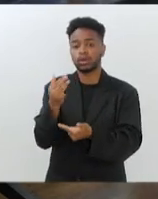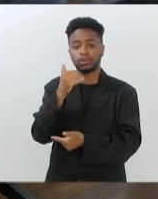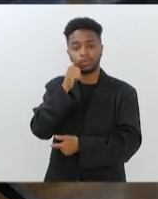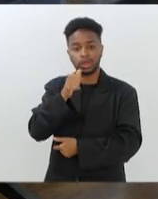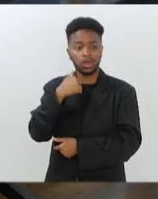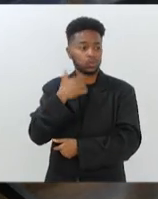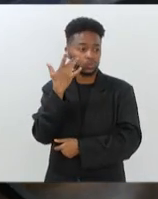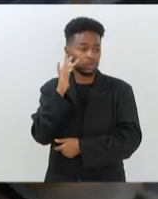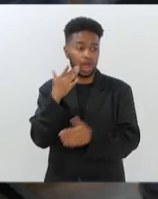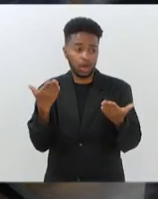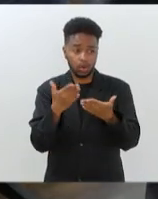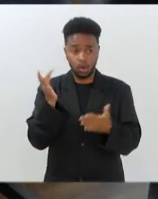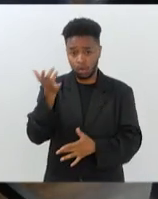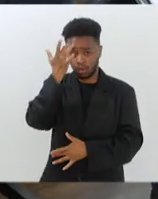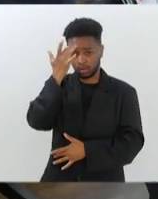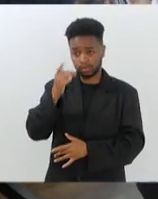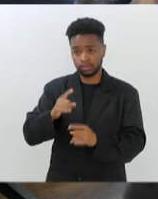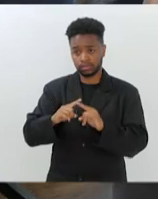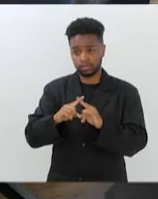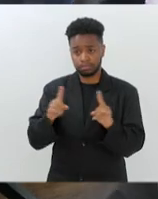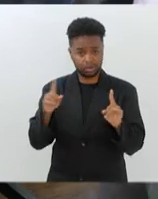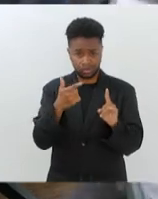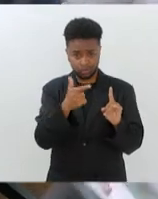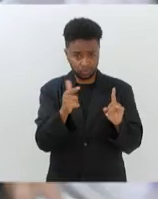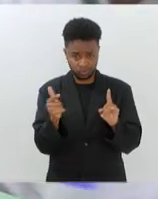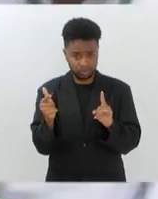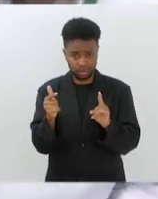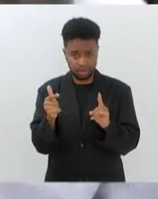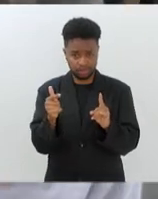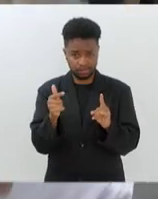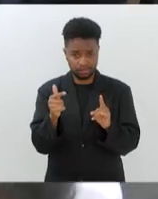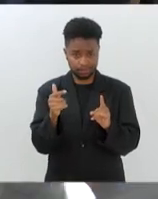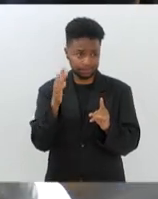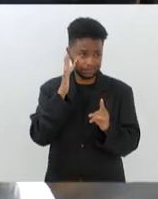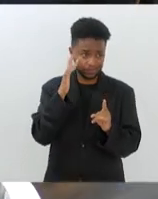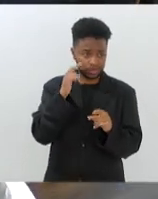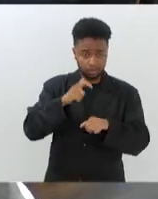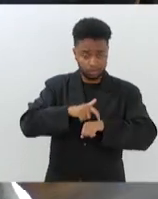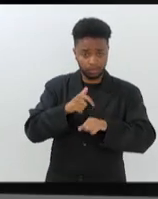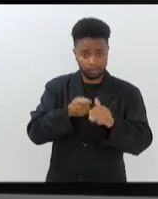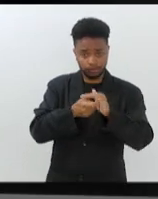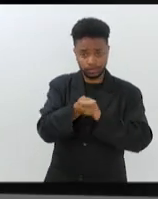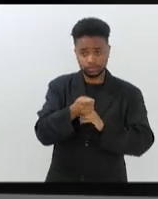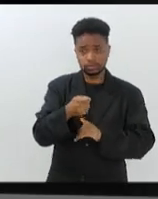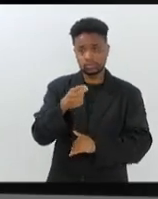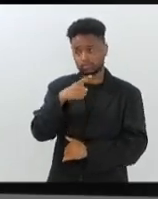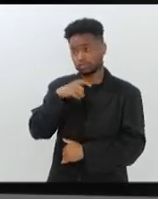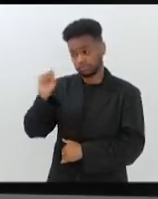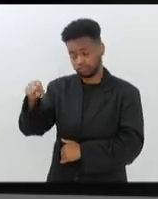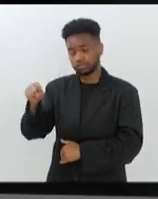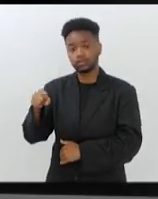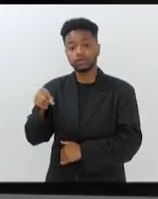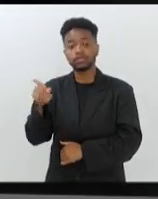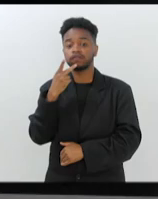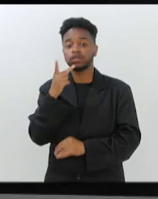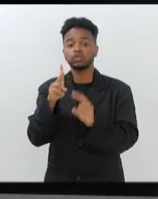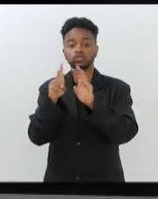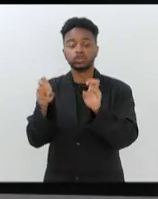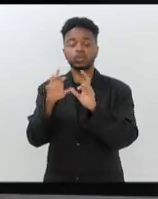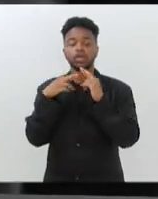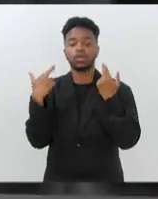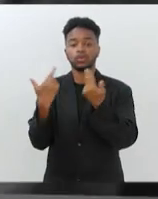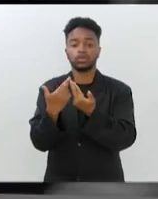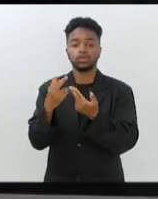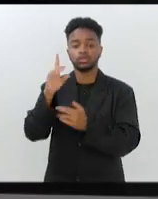número agora de cabeça posso ver is Mas isso não foi levado em consideração Então na hora de investir foi levado em consideração sim a senhora faz menção uma reunião de diretoria que